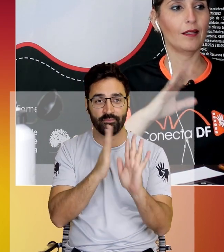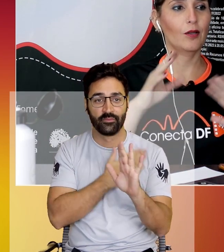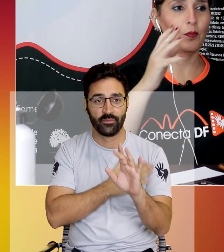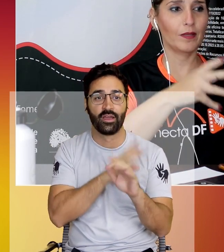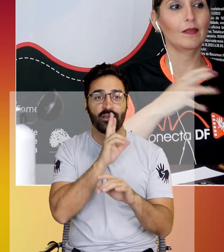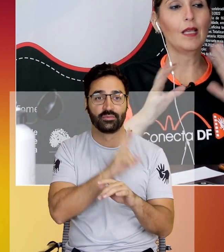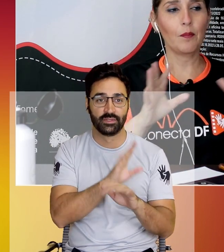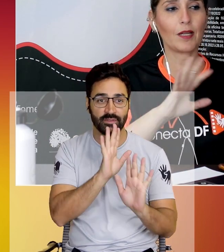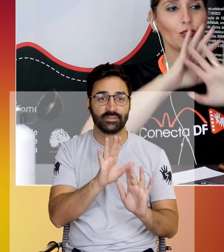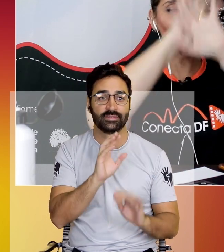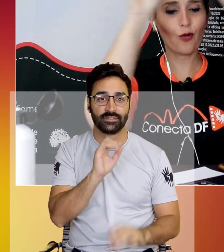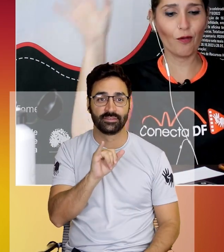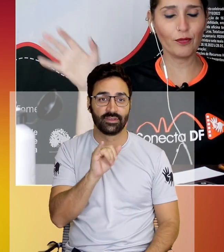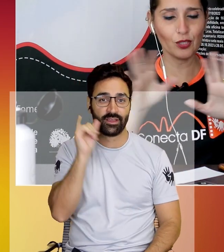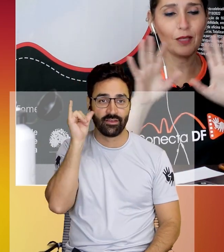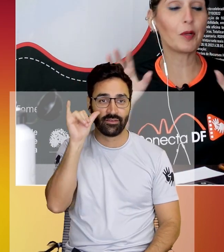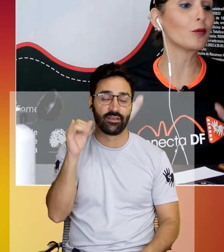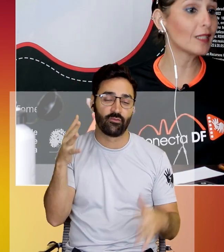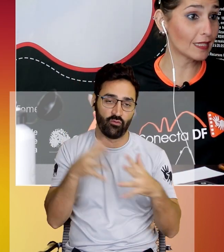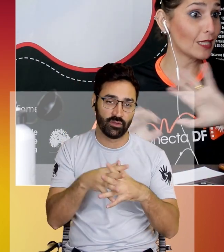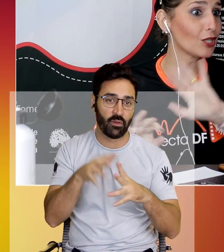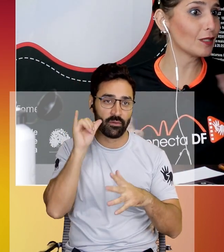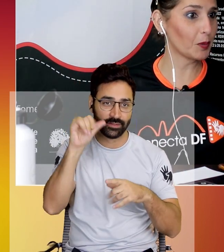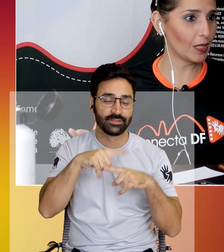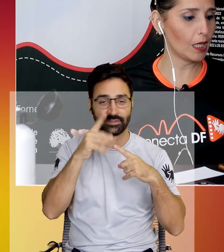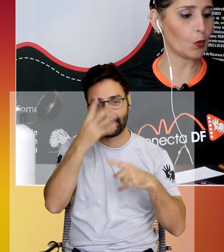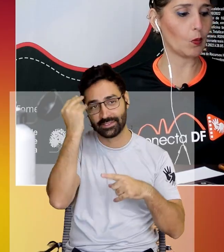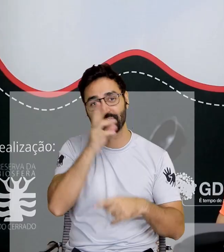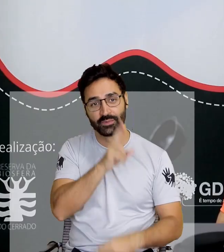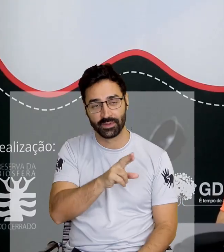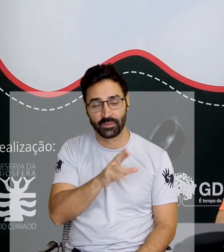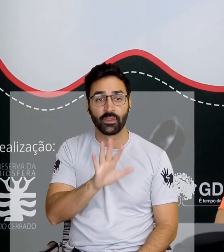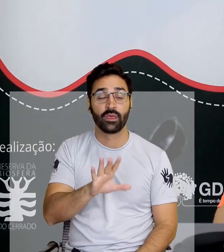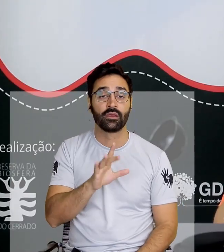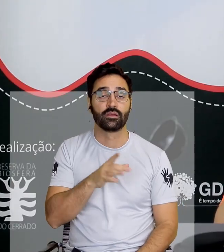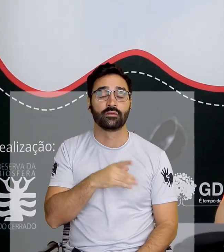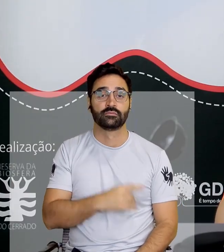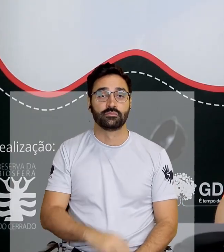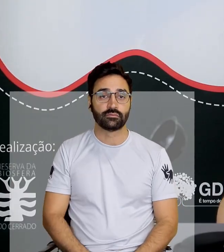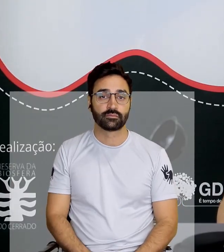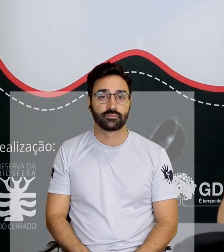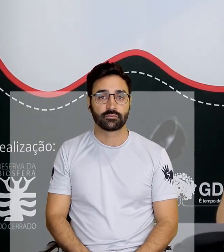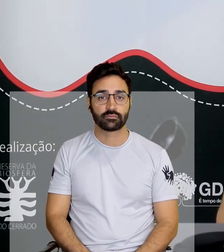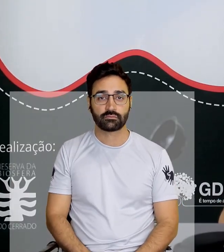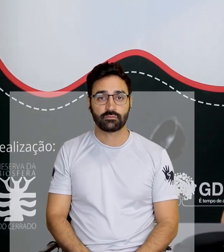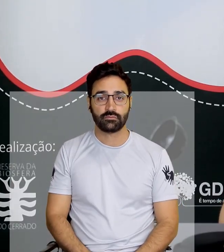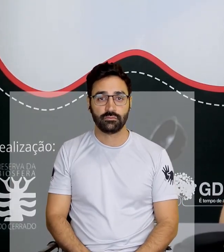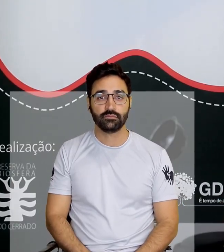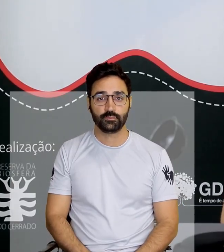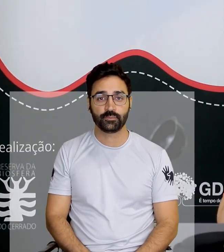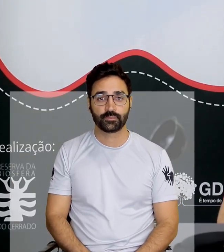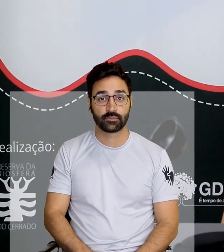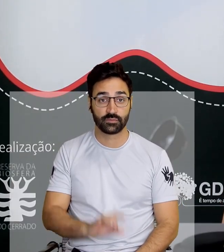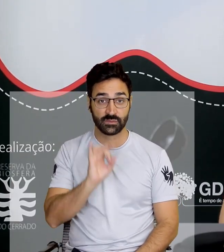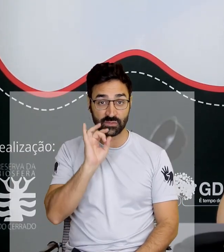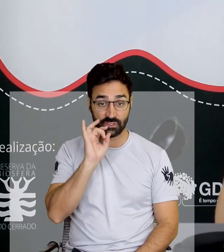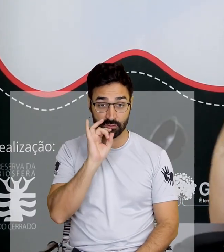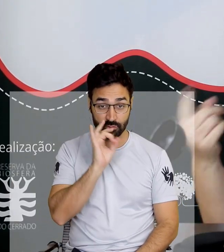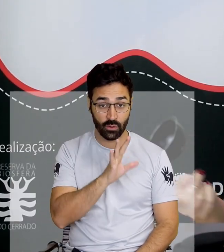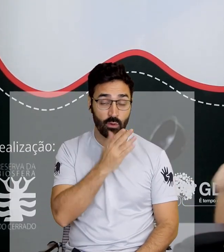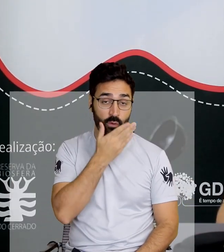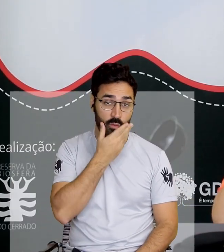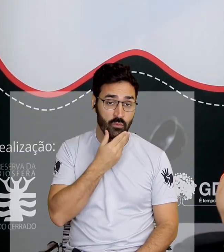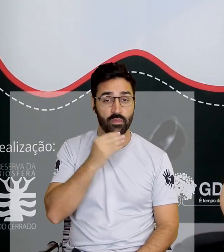lá. Para a gente não confundir e para eu não esquecer de responder nenhuma. Quando a gente vai fazer só homem e